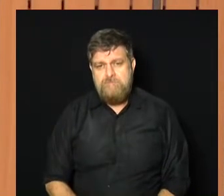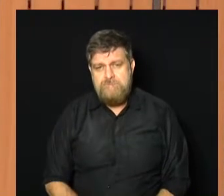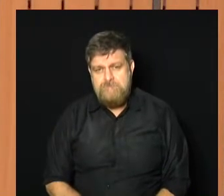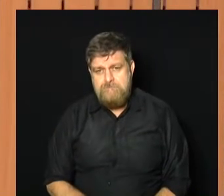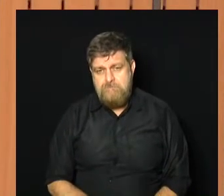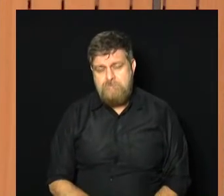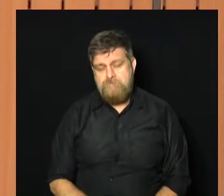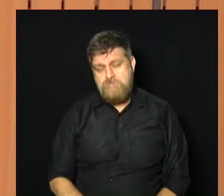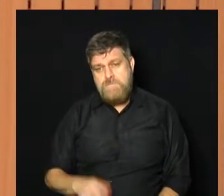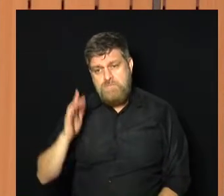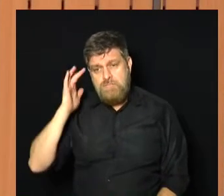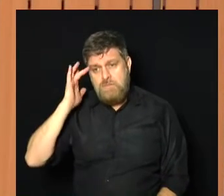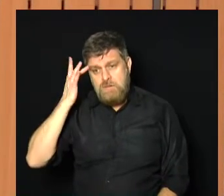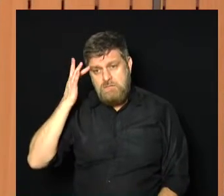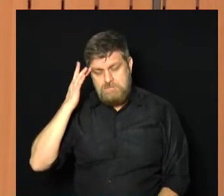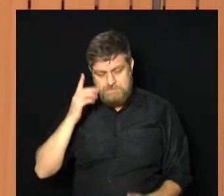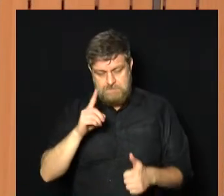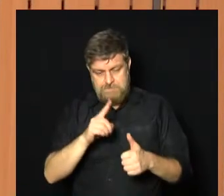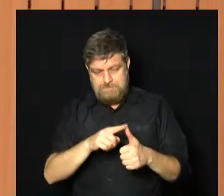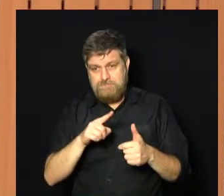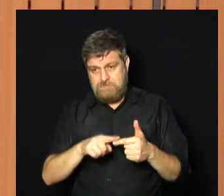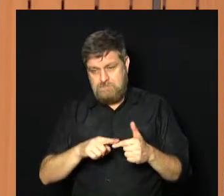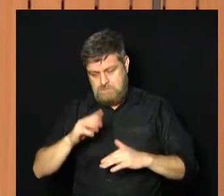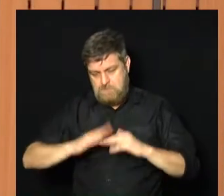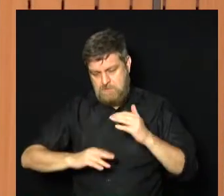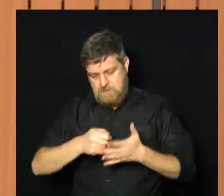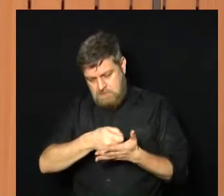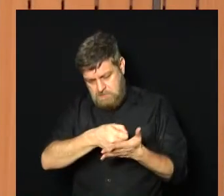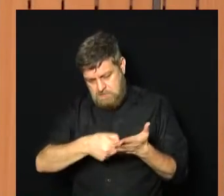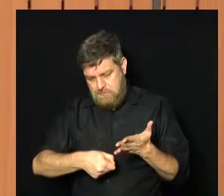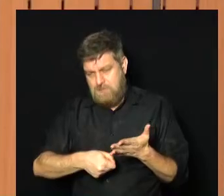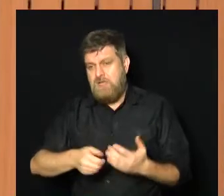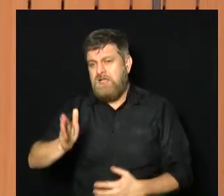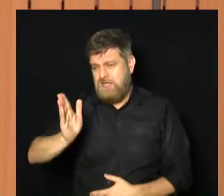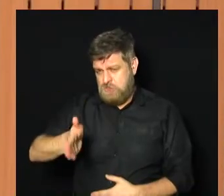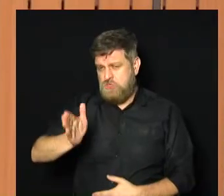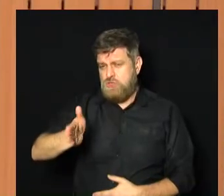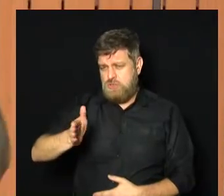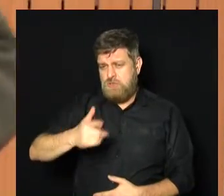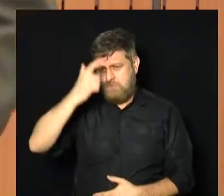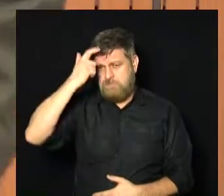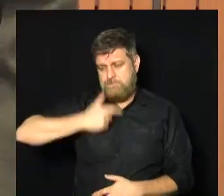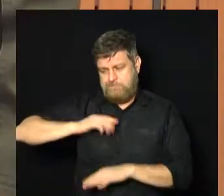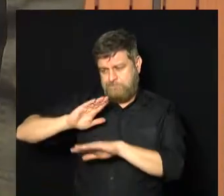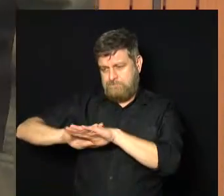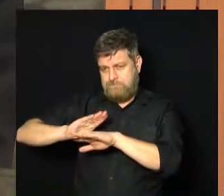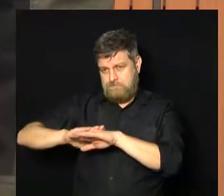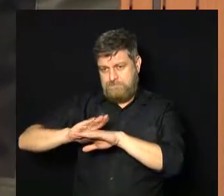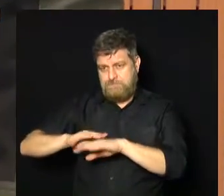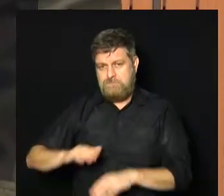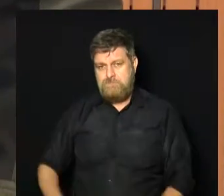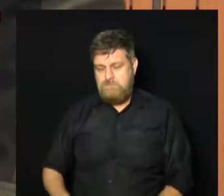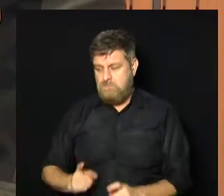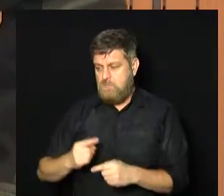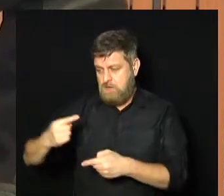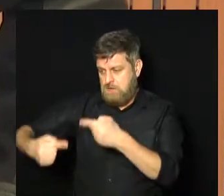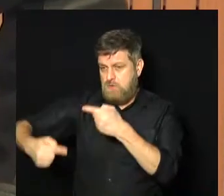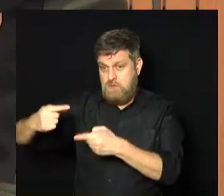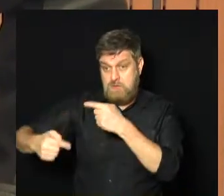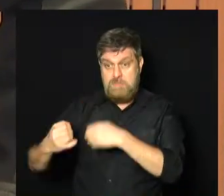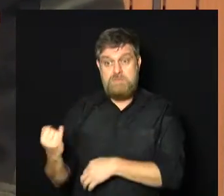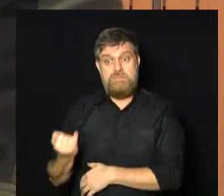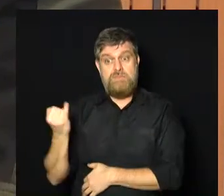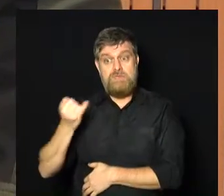possíveis, mas eu acho que pelo menos esses dois encaminhamentos a gente já poderia fazer diante desse rico debate que nós fizemos aqui nessa